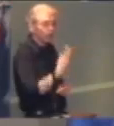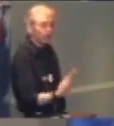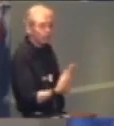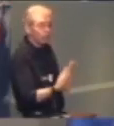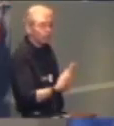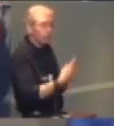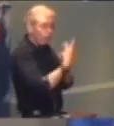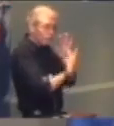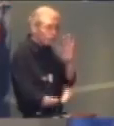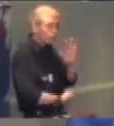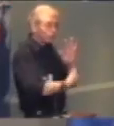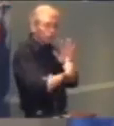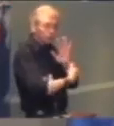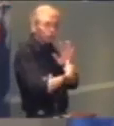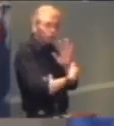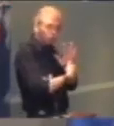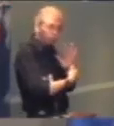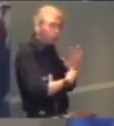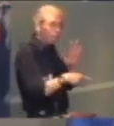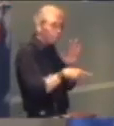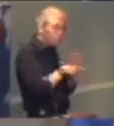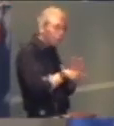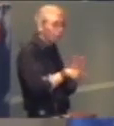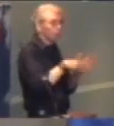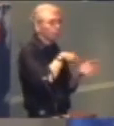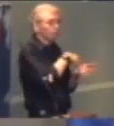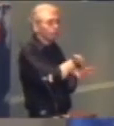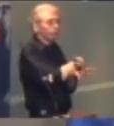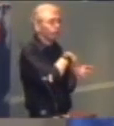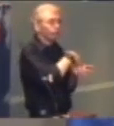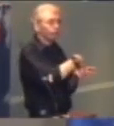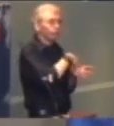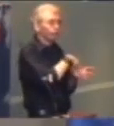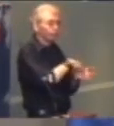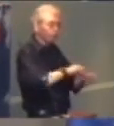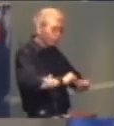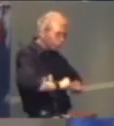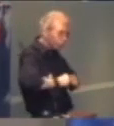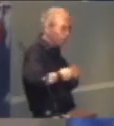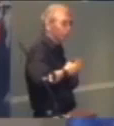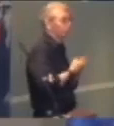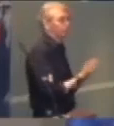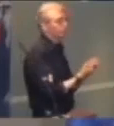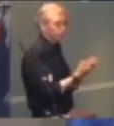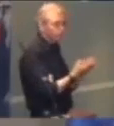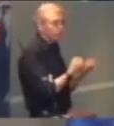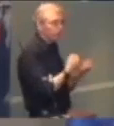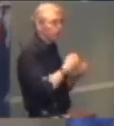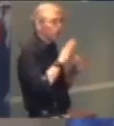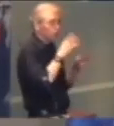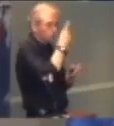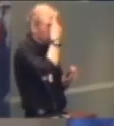portaria que institui certo o fortalecimento das pessoas